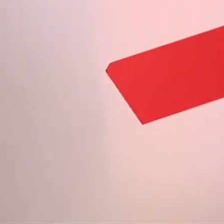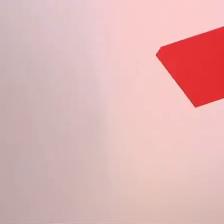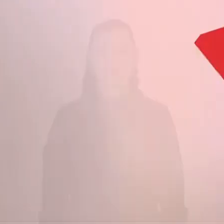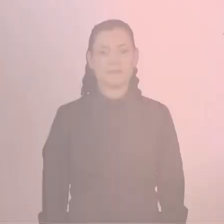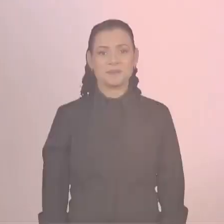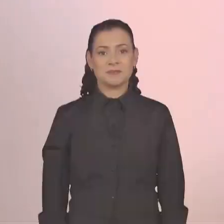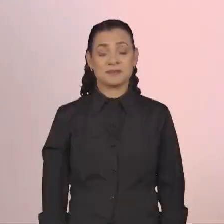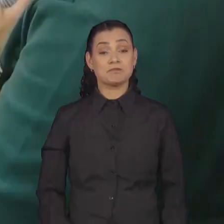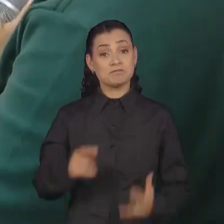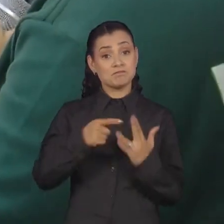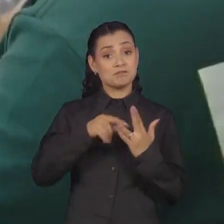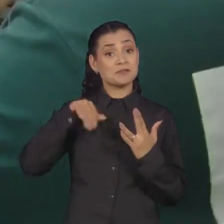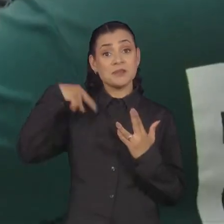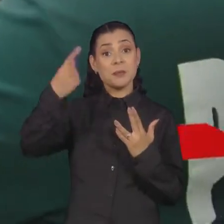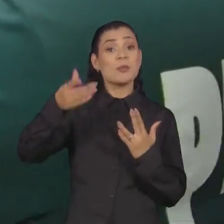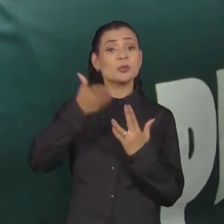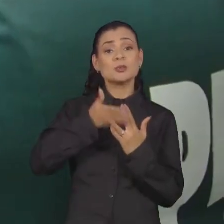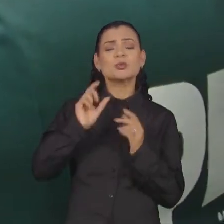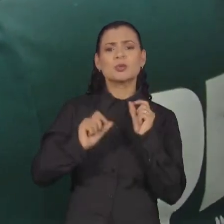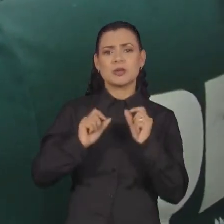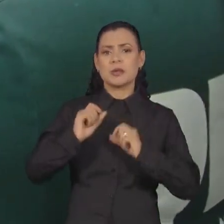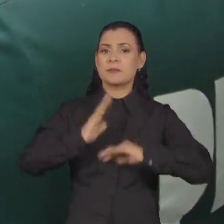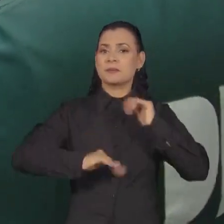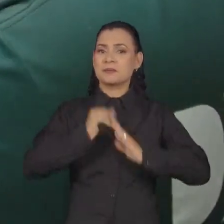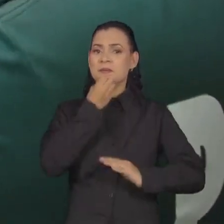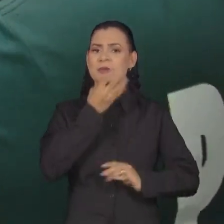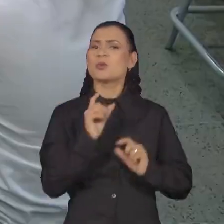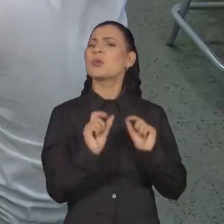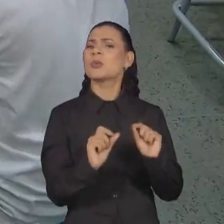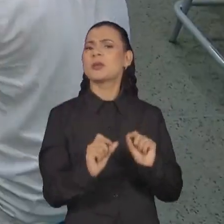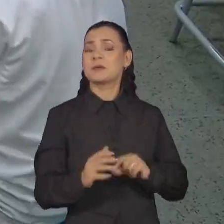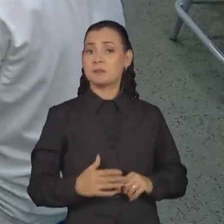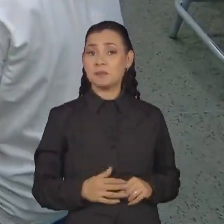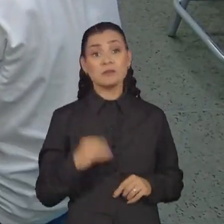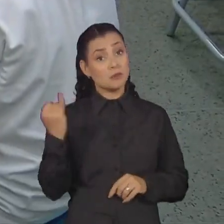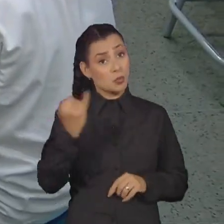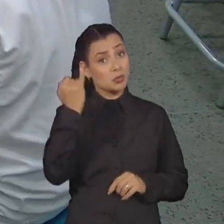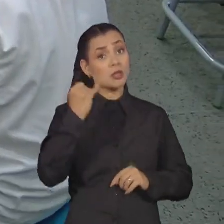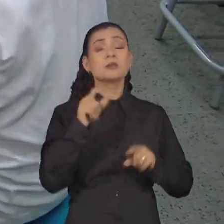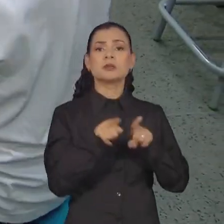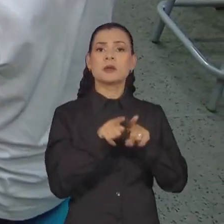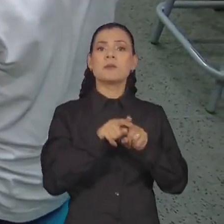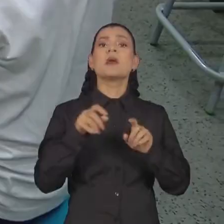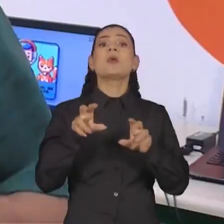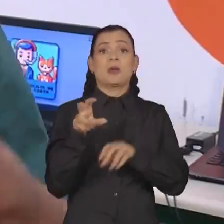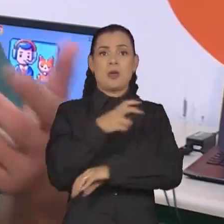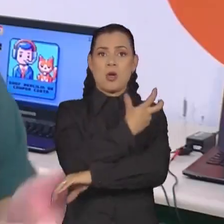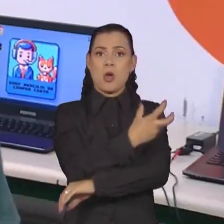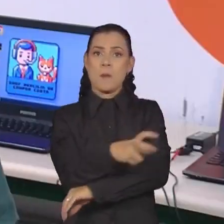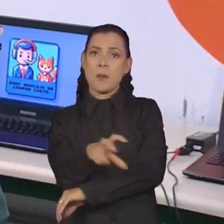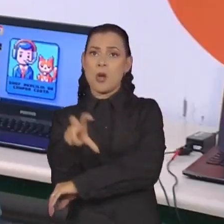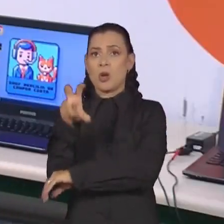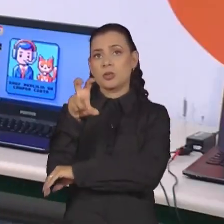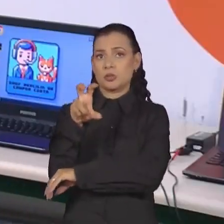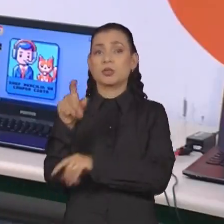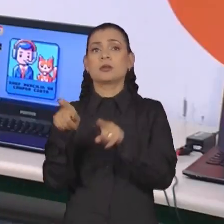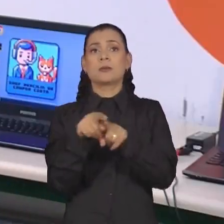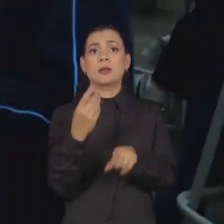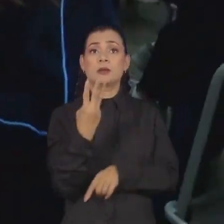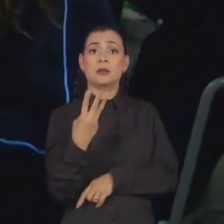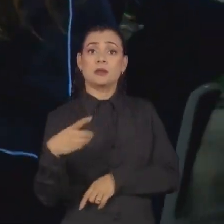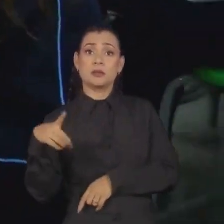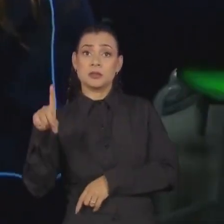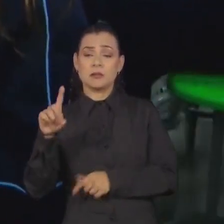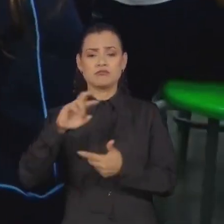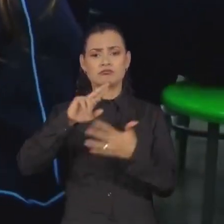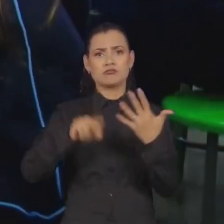No próximo bloco, aqui no Boas Práticas. É importante trabalhar com áreas de programação, de robótica, de modelagem 3D, porque isso dá para